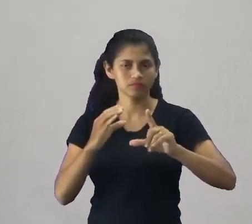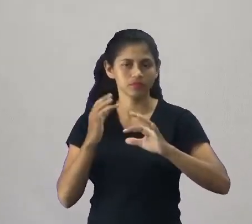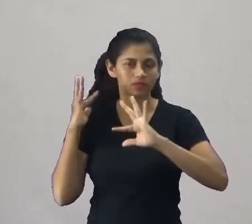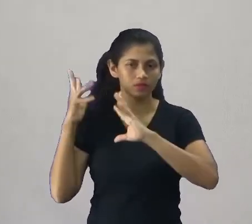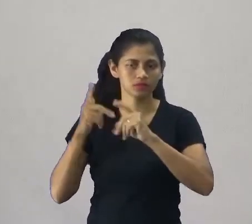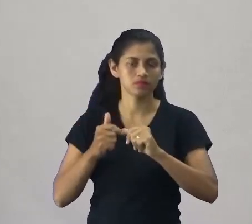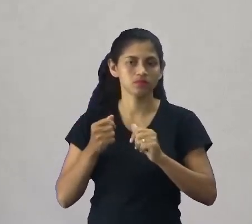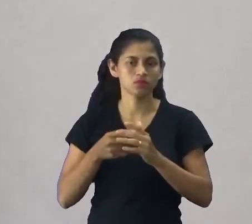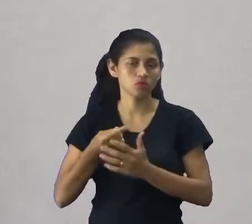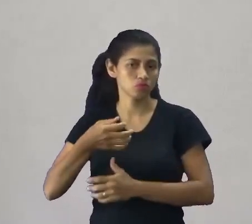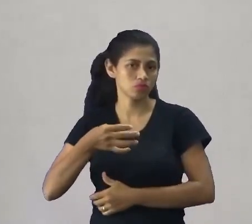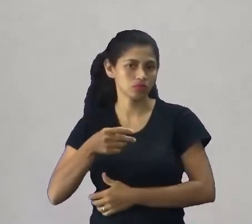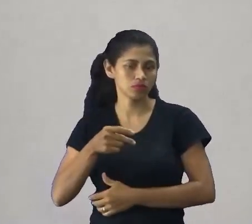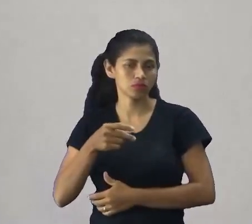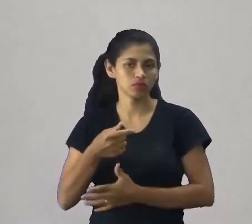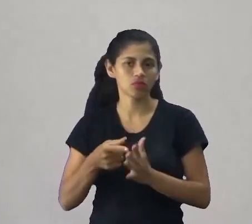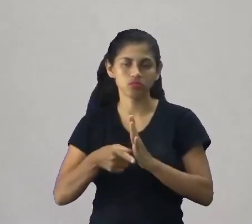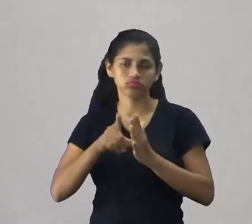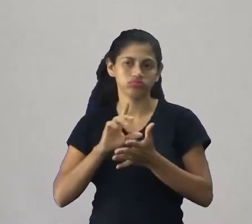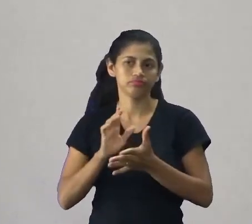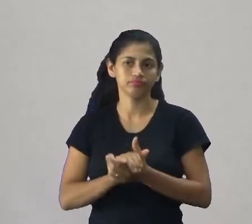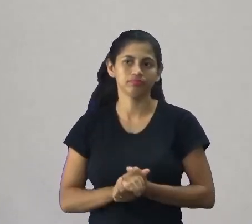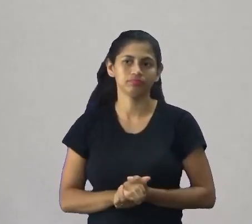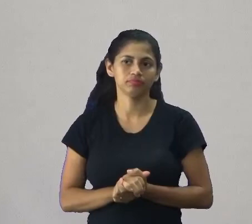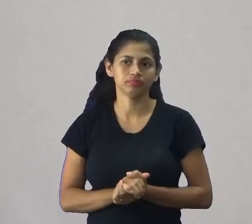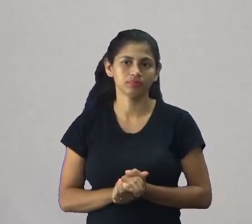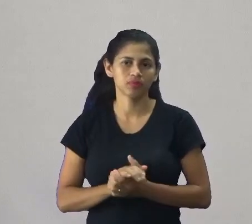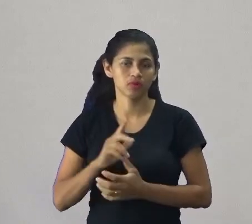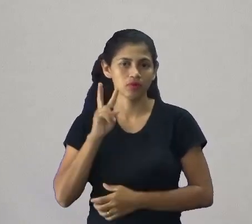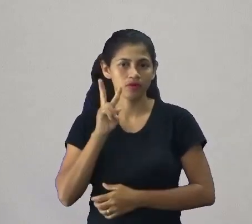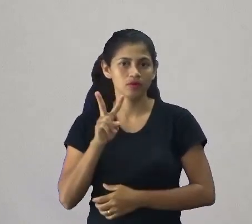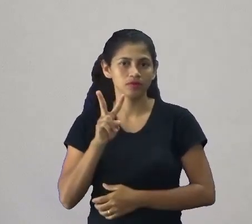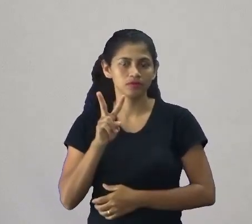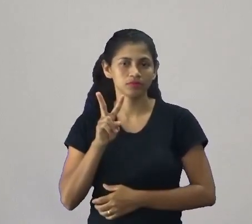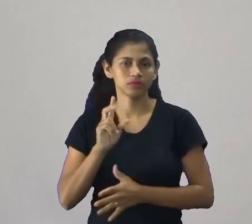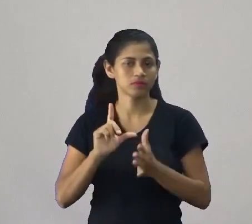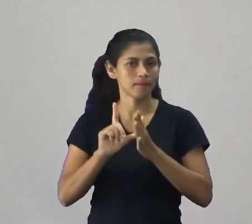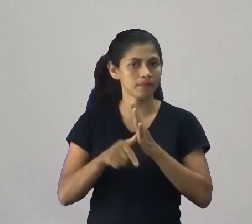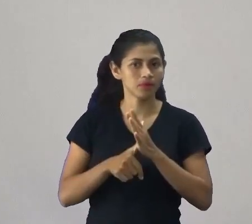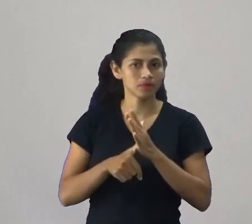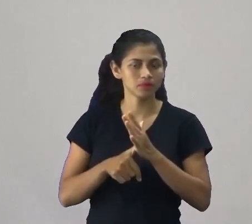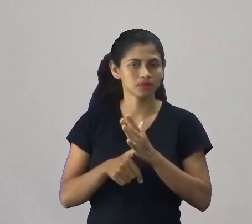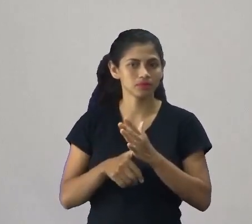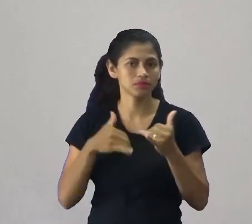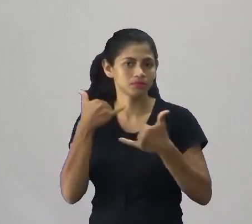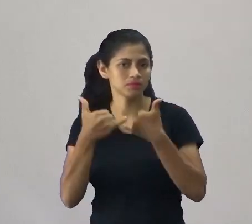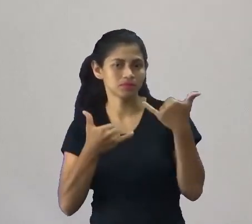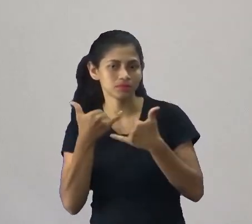e as outras. E é isso. Vejo vocês numa próxima e vamos